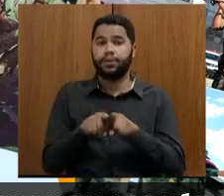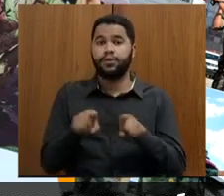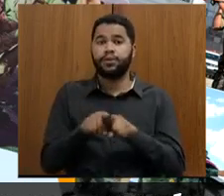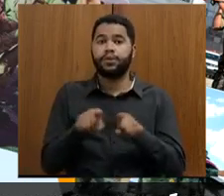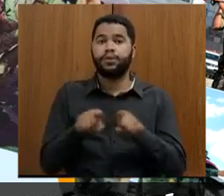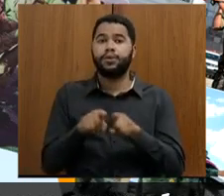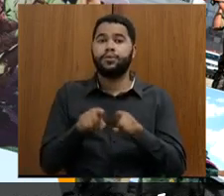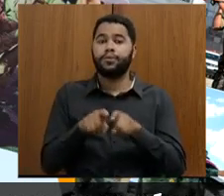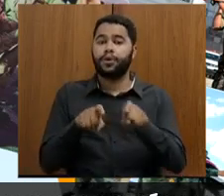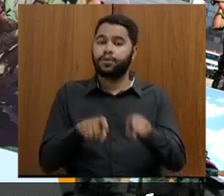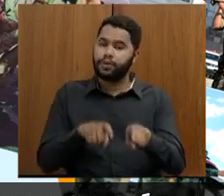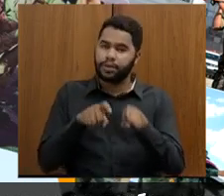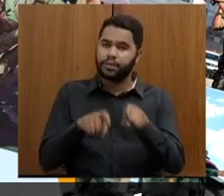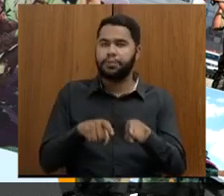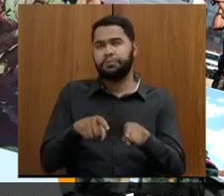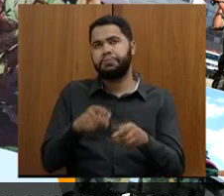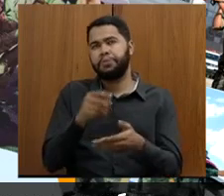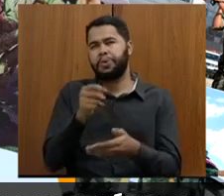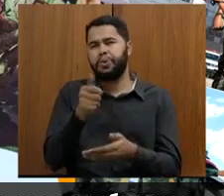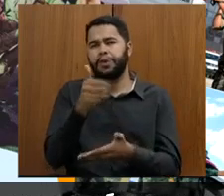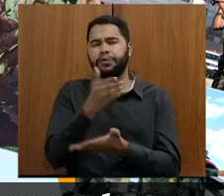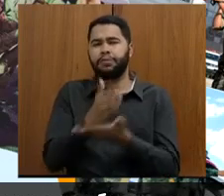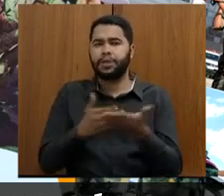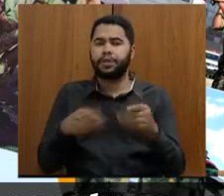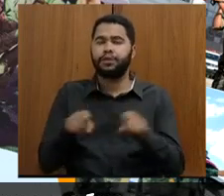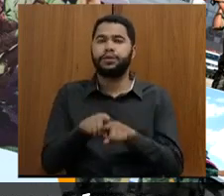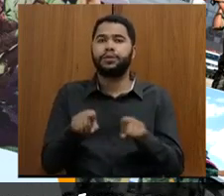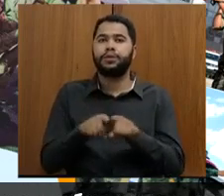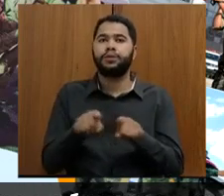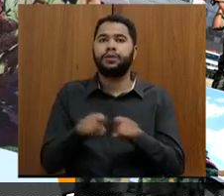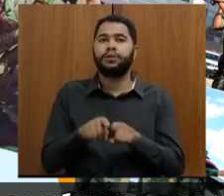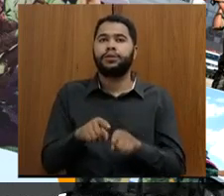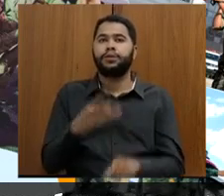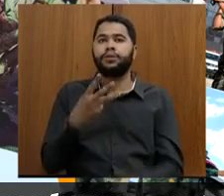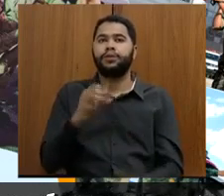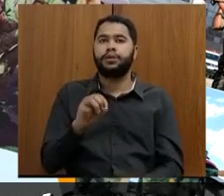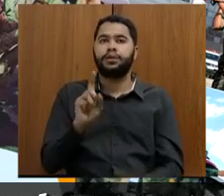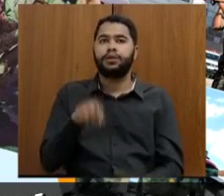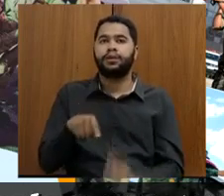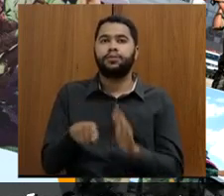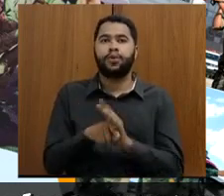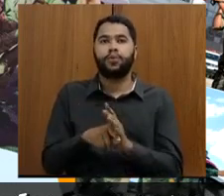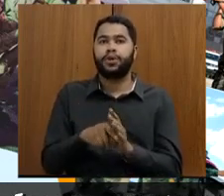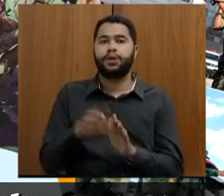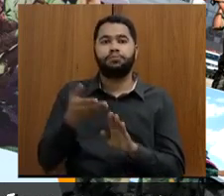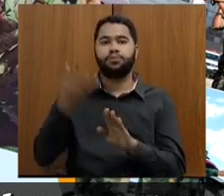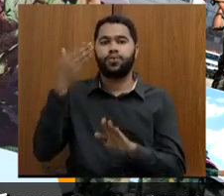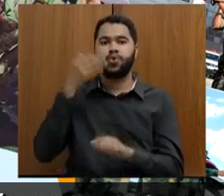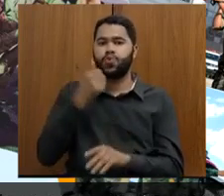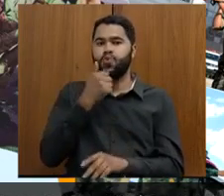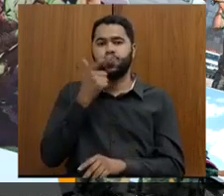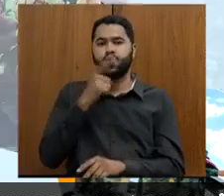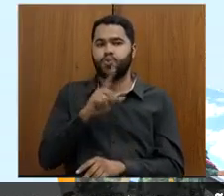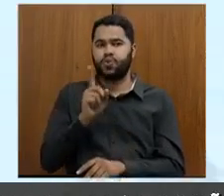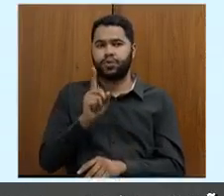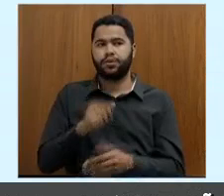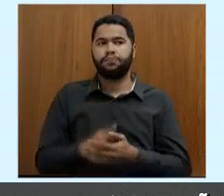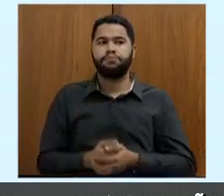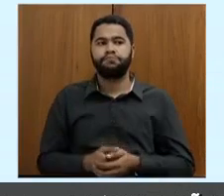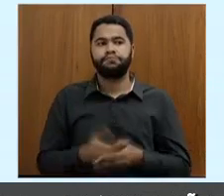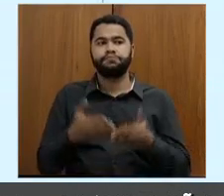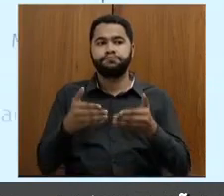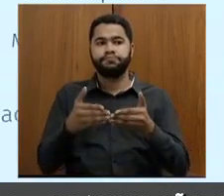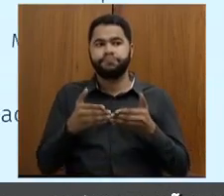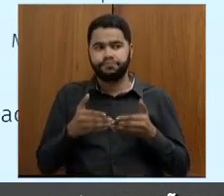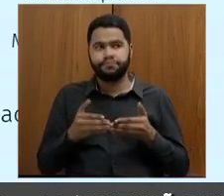para o interior que é praticamente a metade e 30 dos Quatro de saúde nós que já tempo a gente não conseguir fazer é por